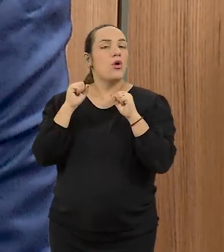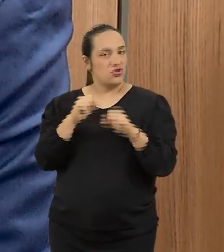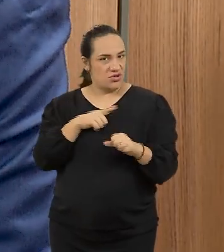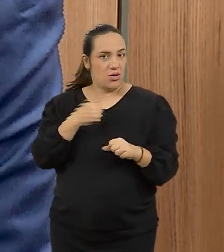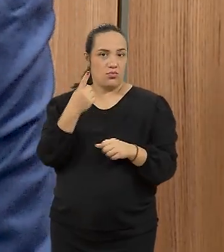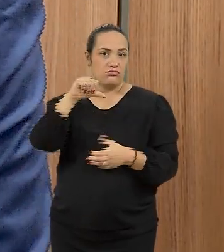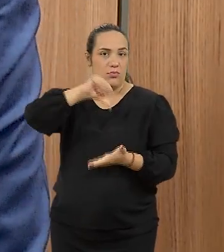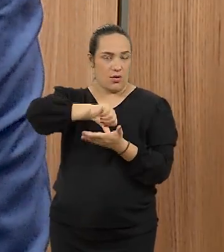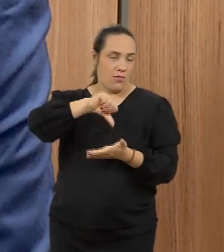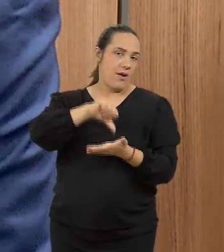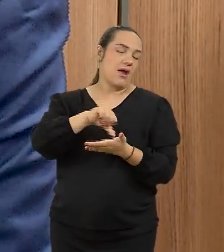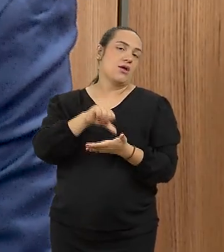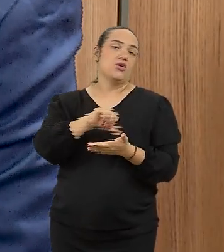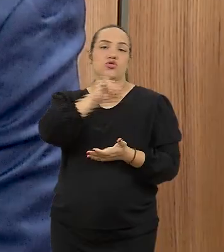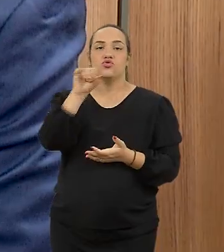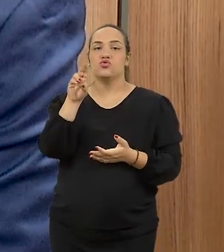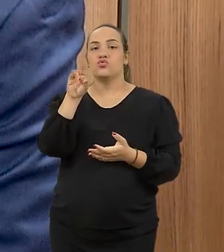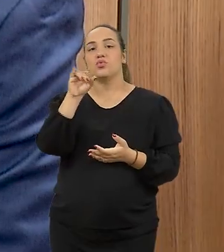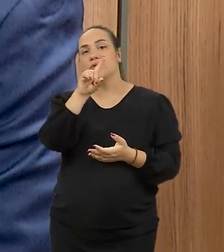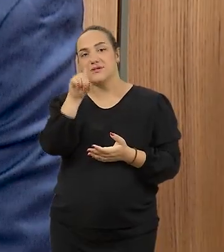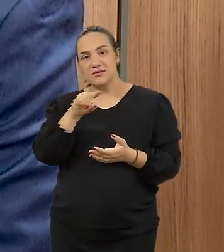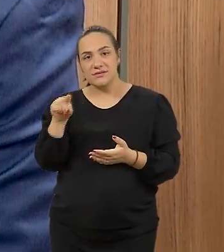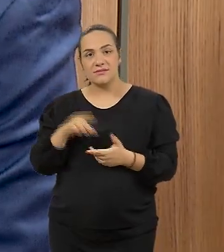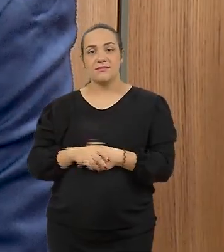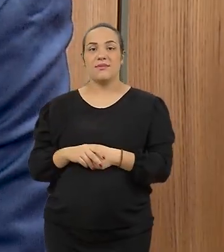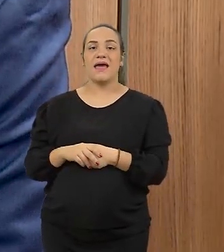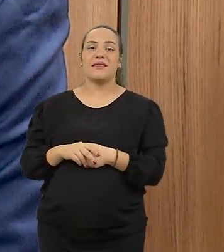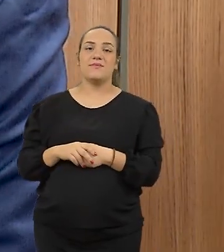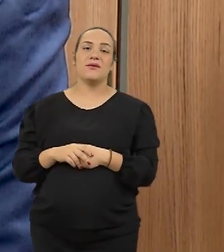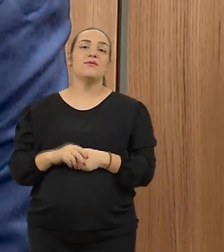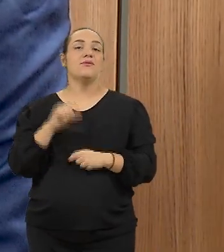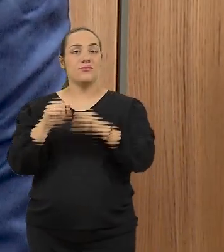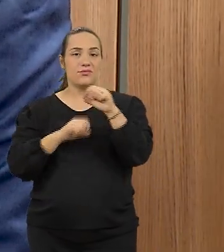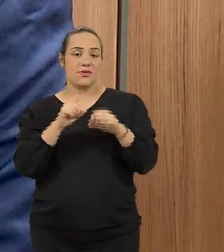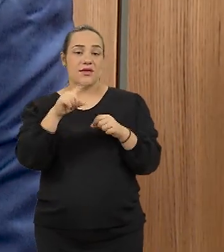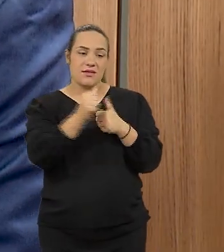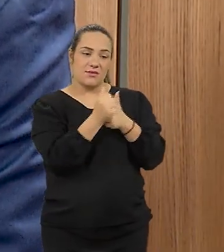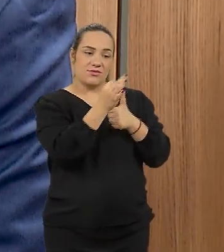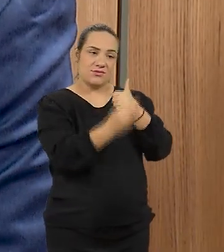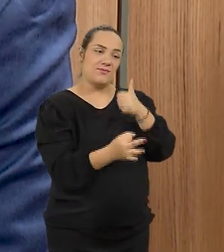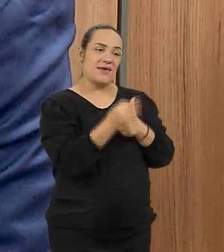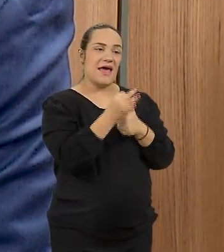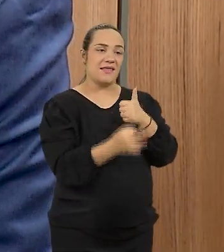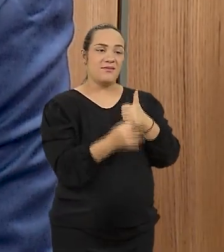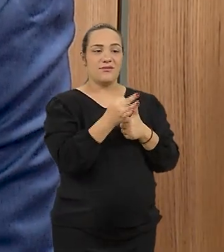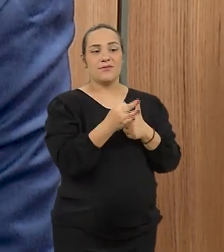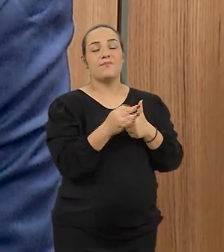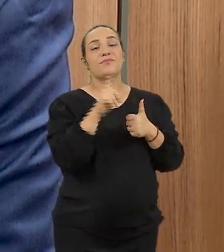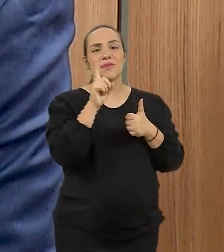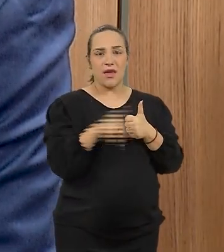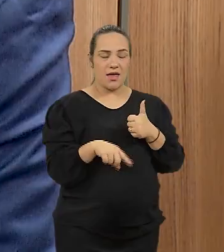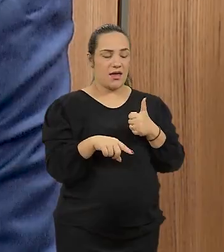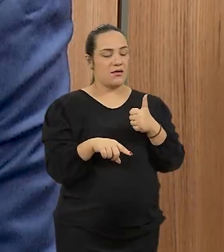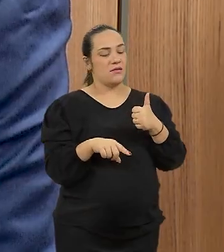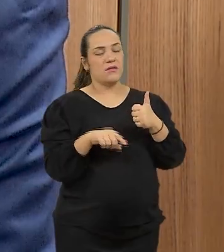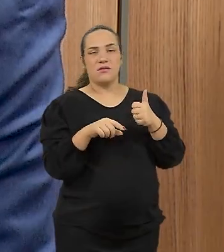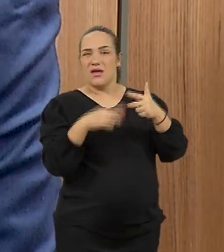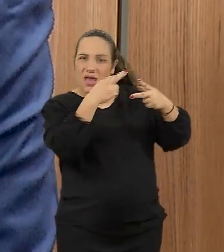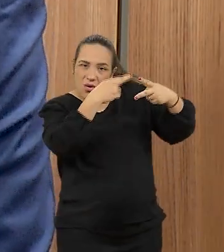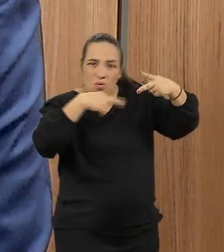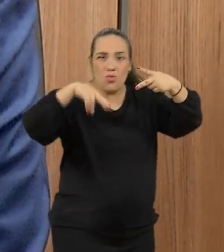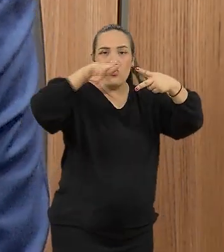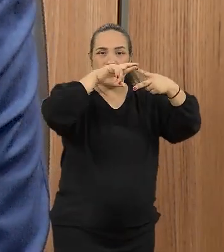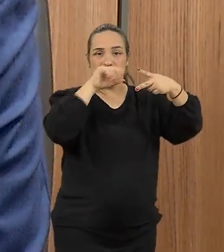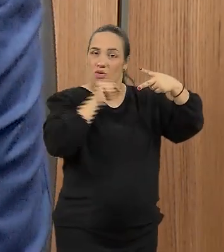são atendidas por juízes, e nós temos o Tribunal de Justiça que funciona como um segundo grau de jurisdição, ou seja,